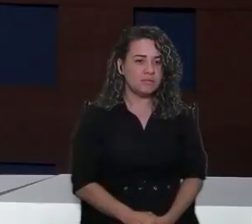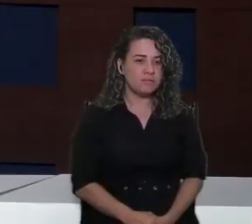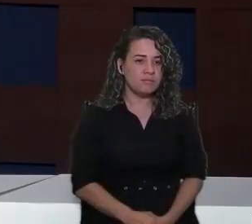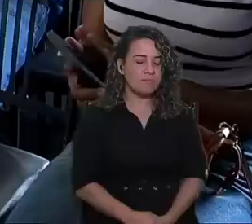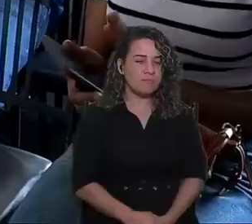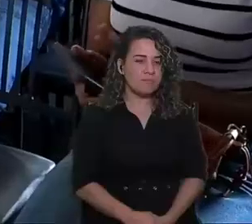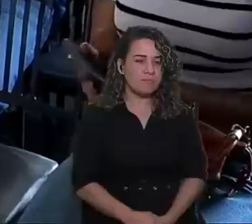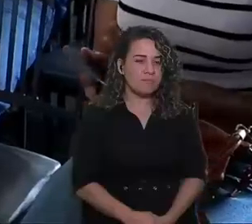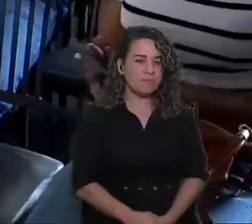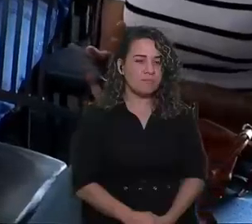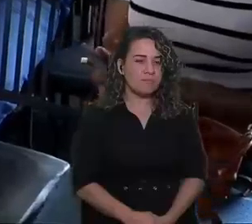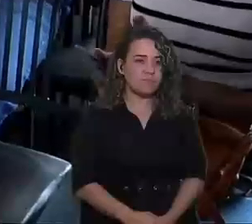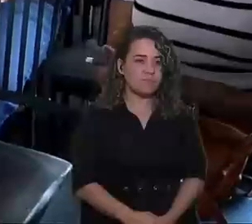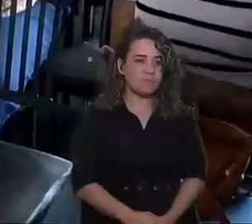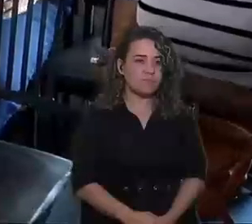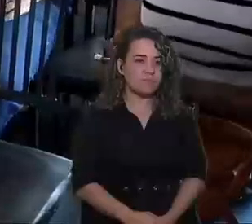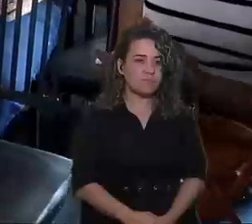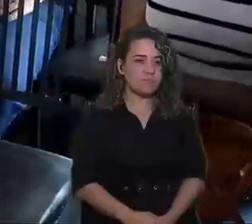só aconteceu